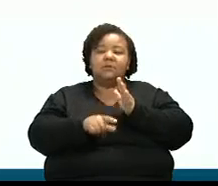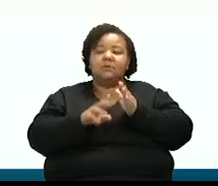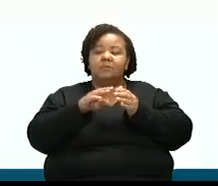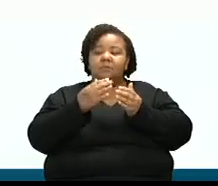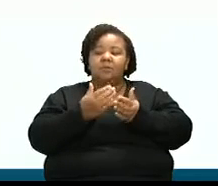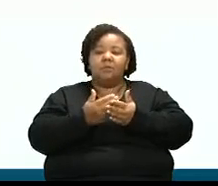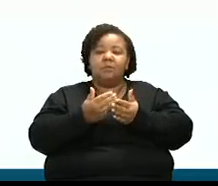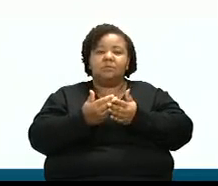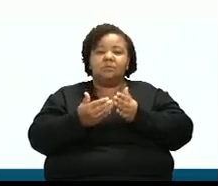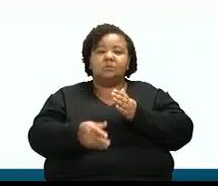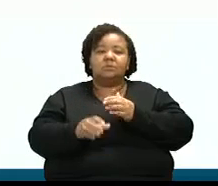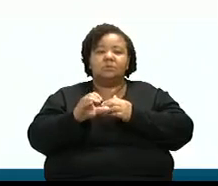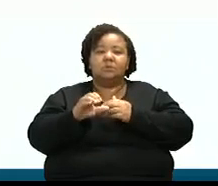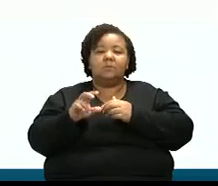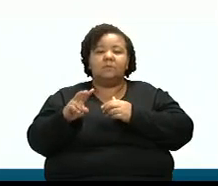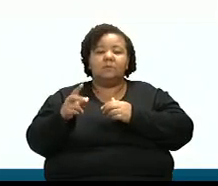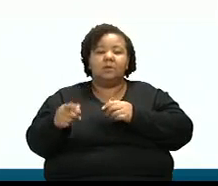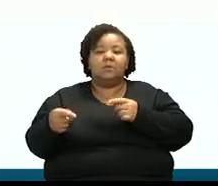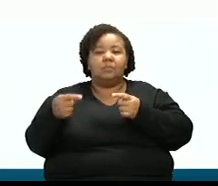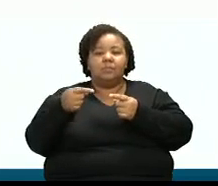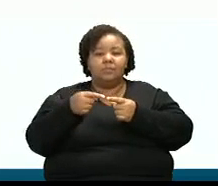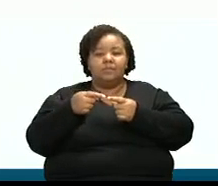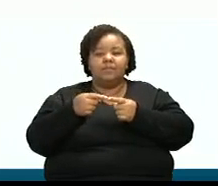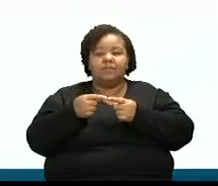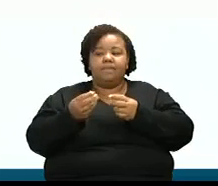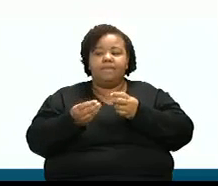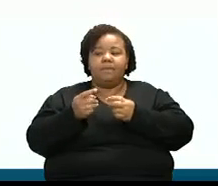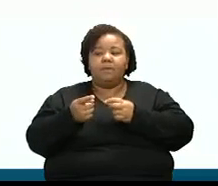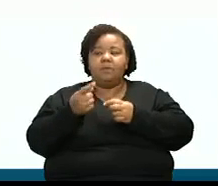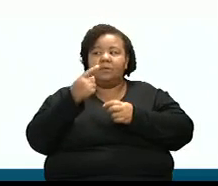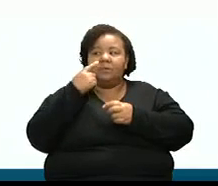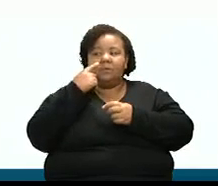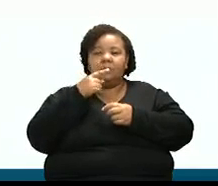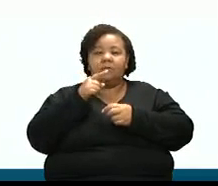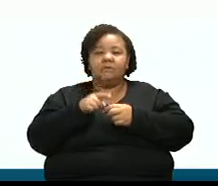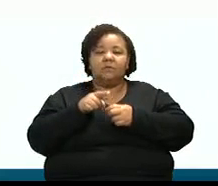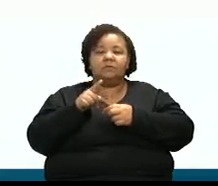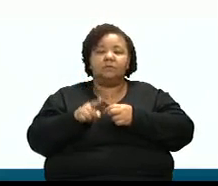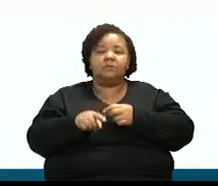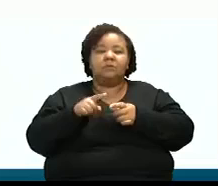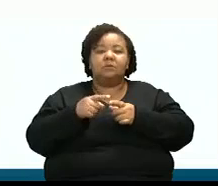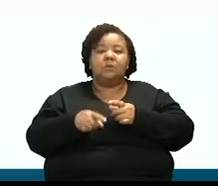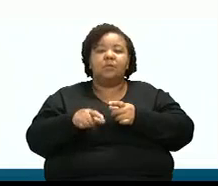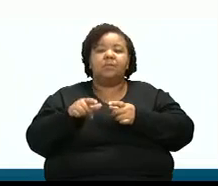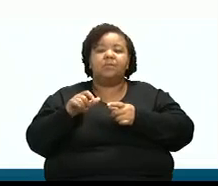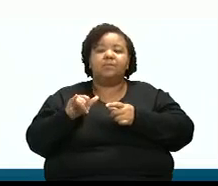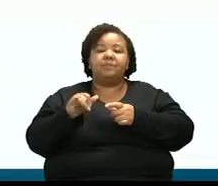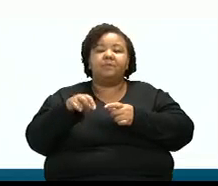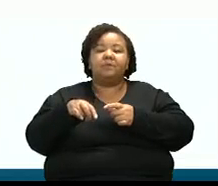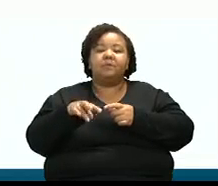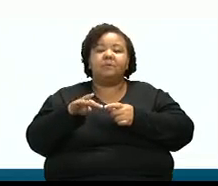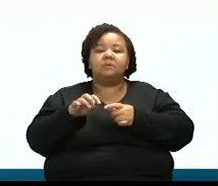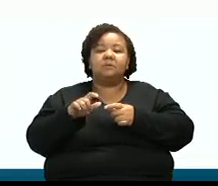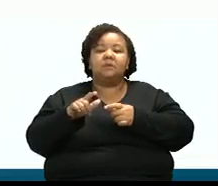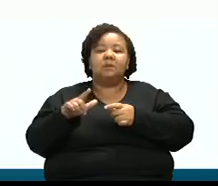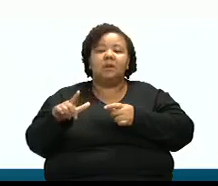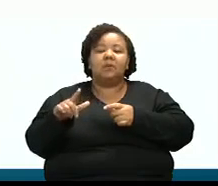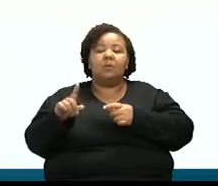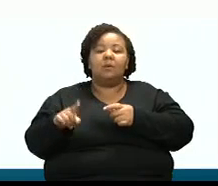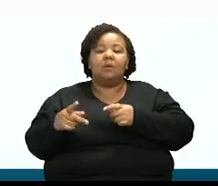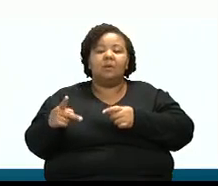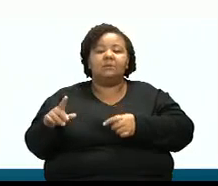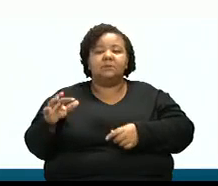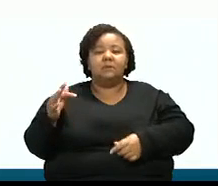do campo vetorial associado. E como que eu avalio a integral agora de um campo vetorial? Que é esse tipo de